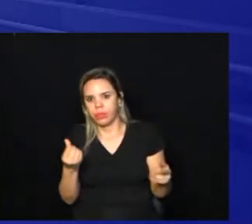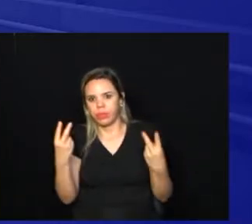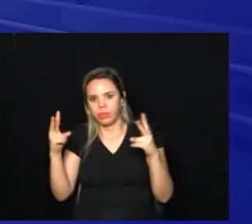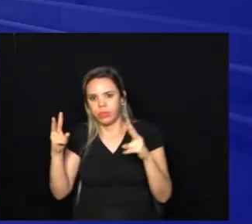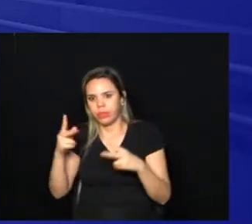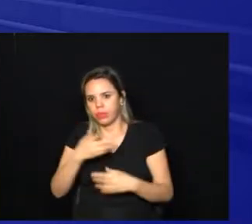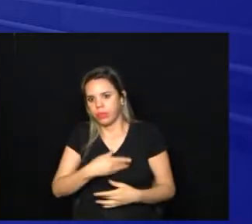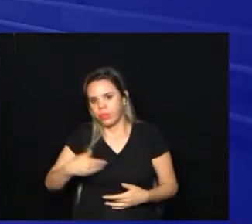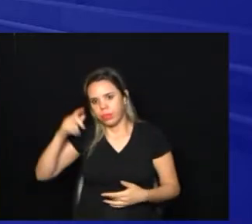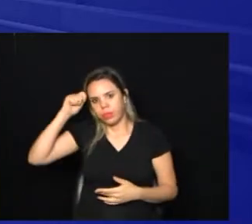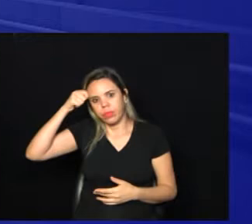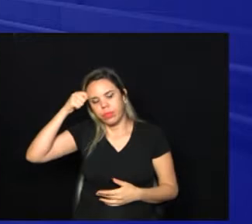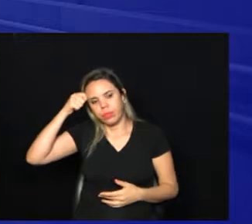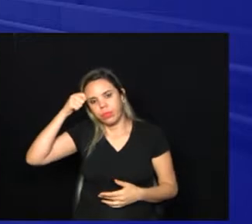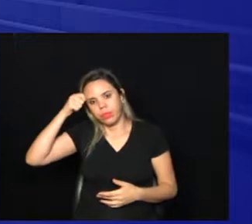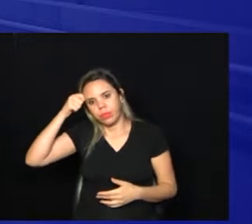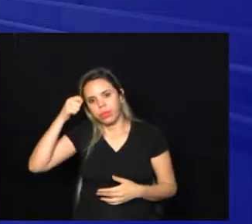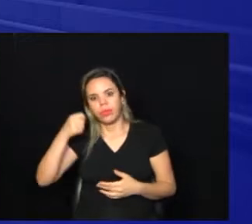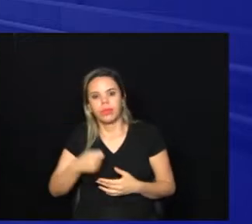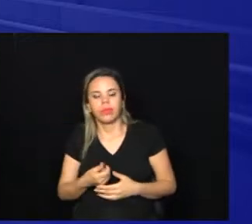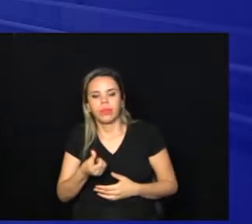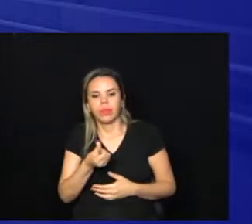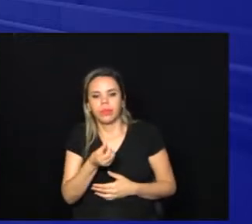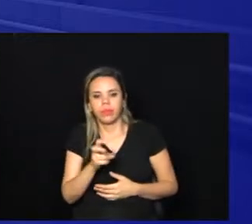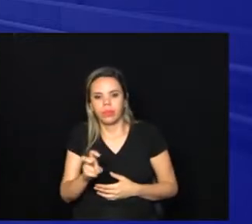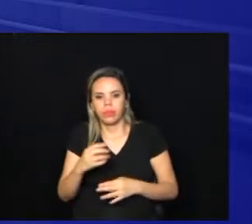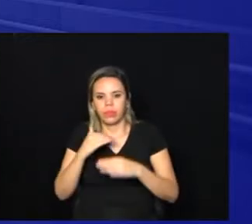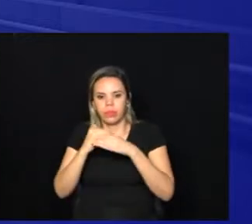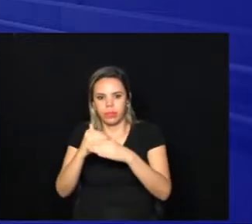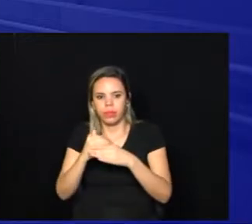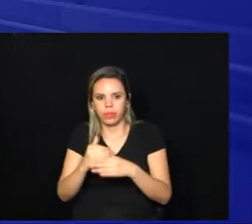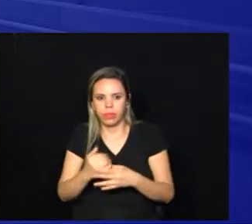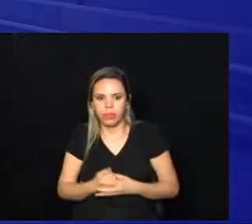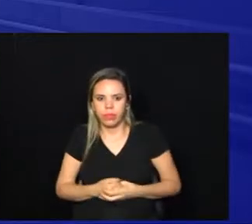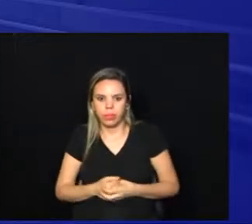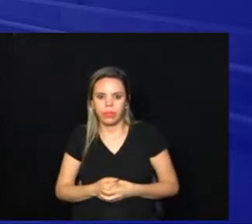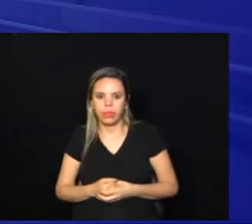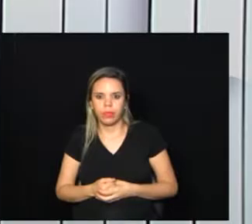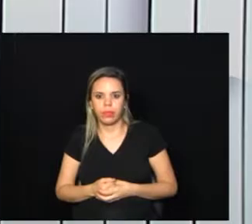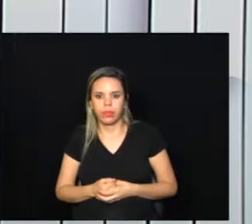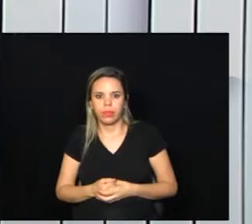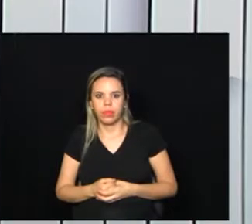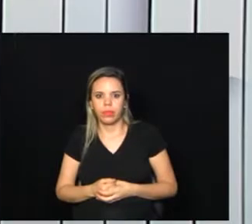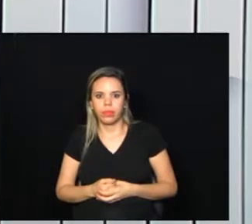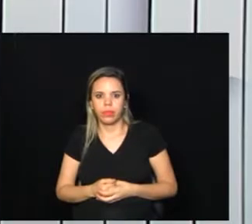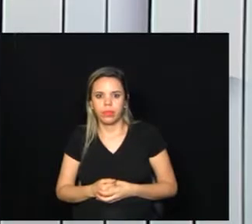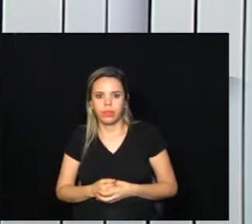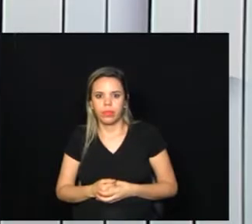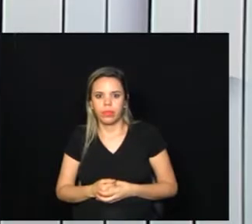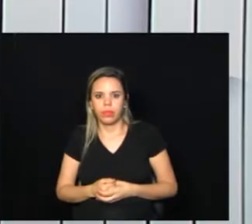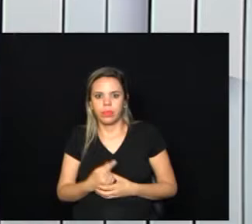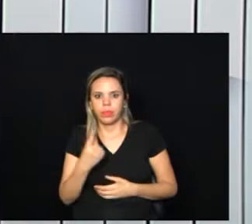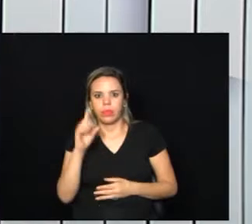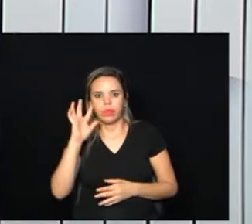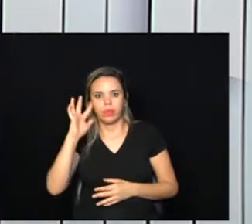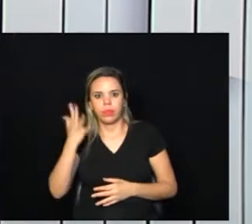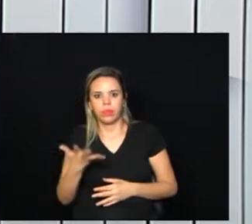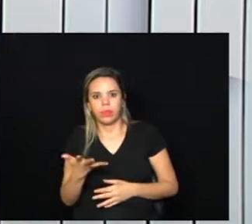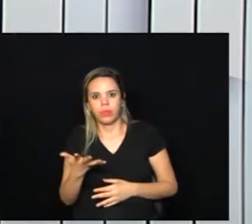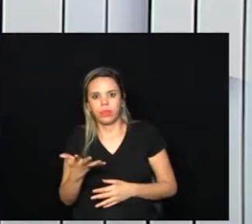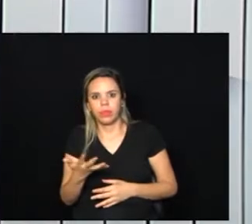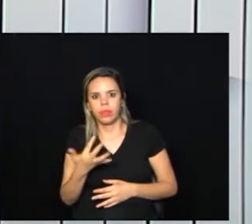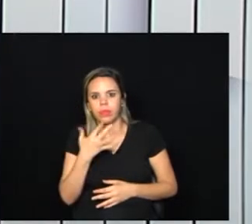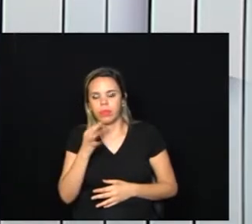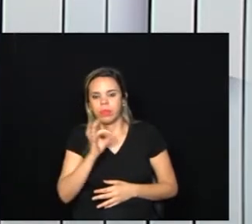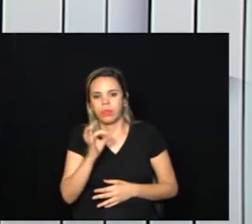da Ponte Preta e ainda 65 empates. E um resultado